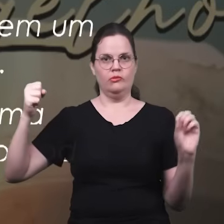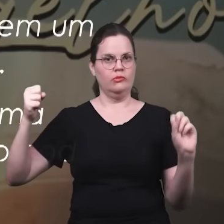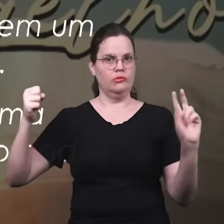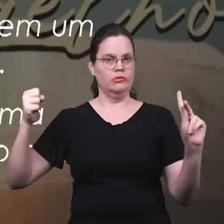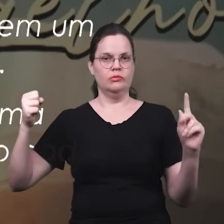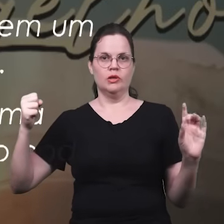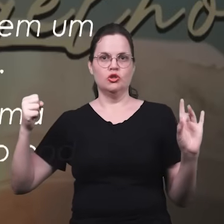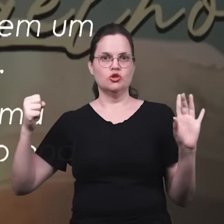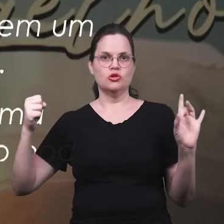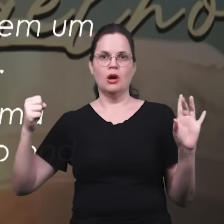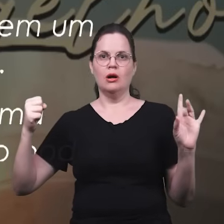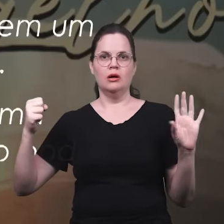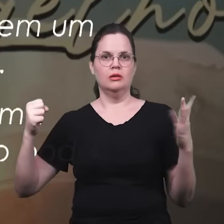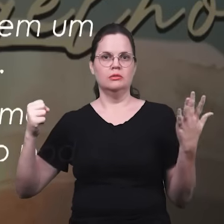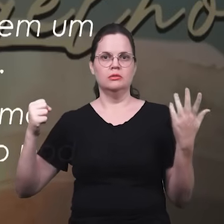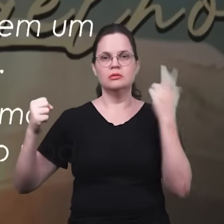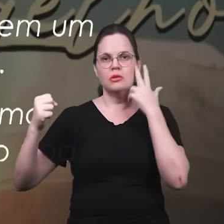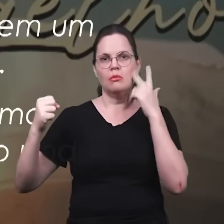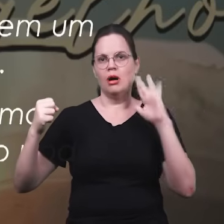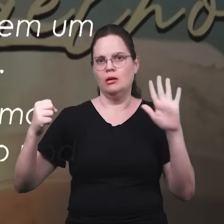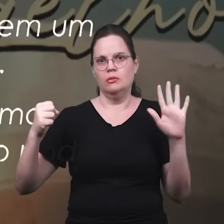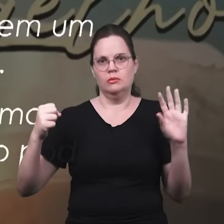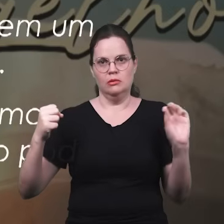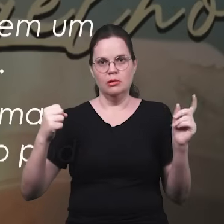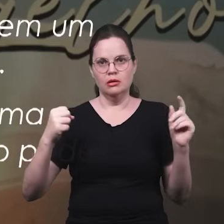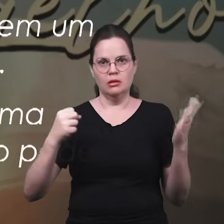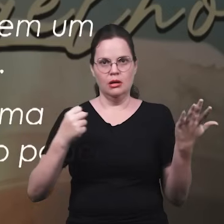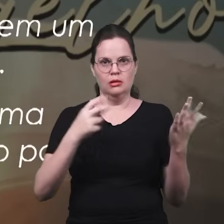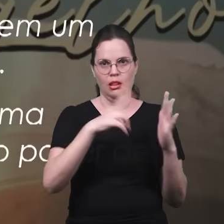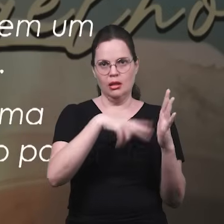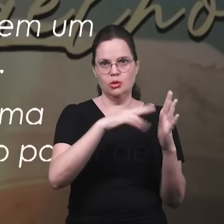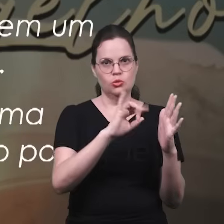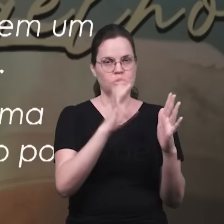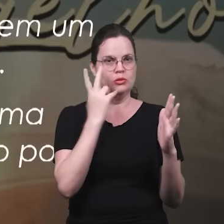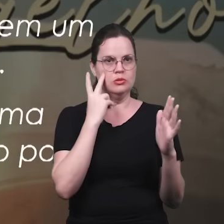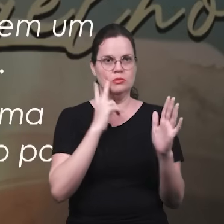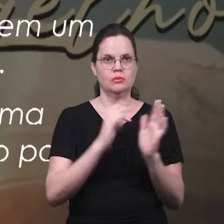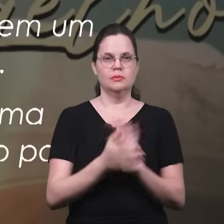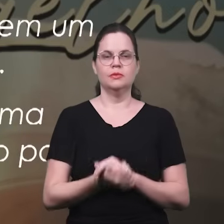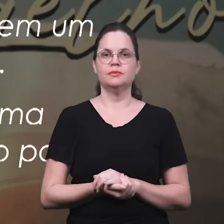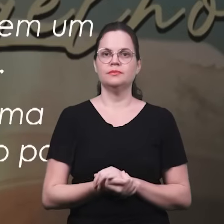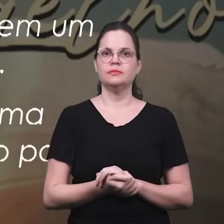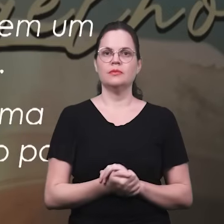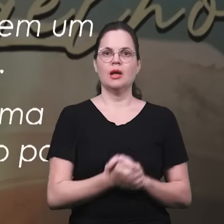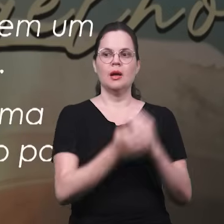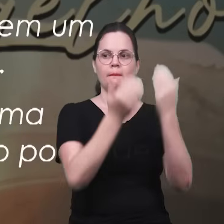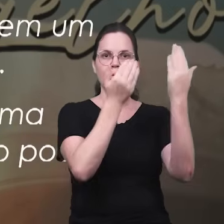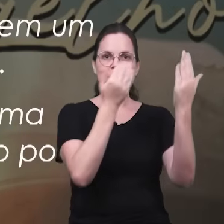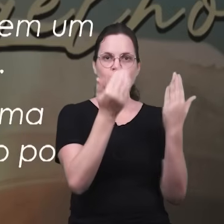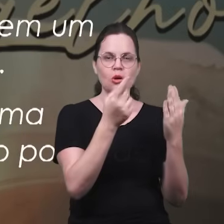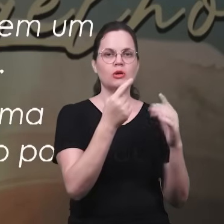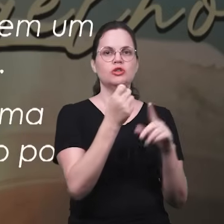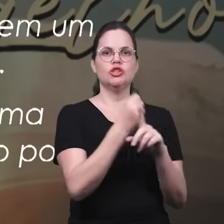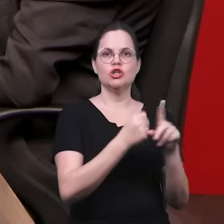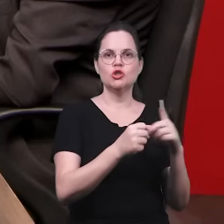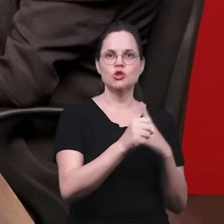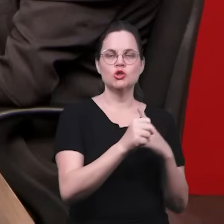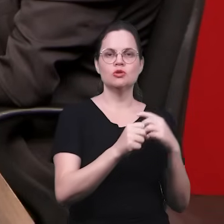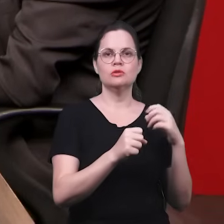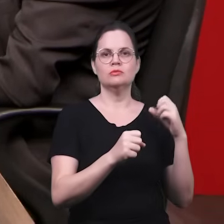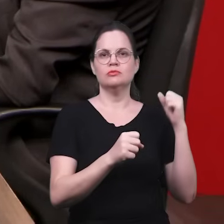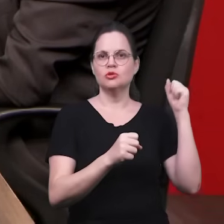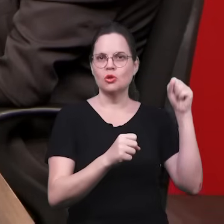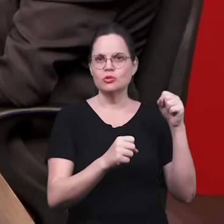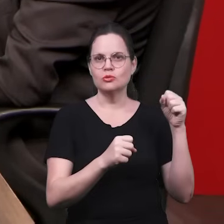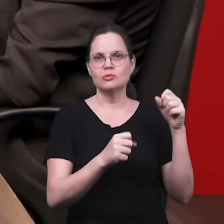naquilo que ficou, né, naquilo que é uma Bíblia, na letra. Não que a psicologia, a sociologia, tudo isso são importantes,